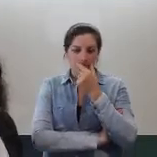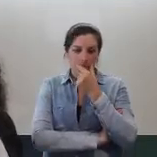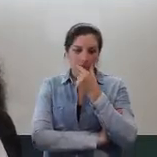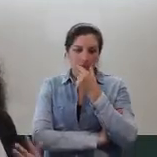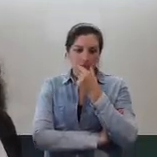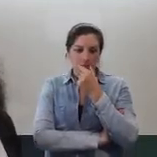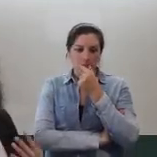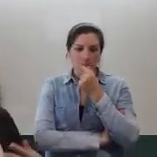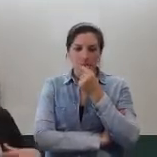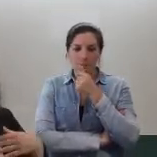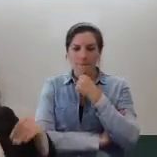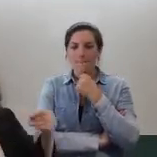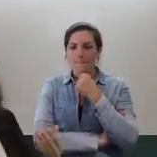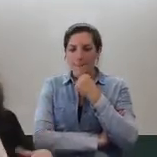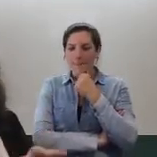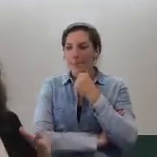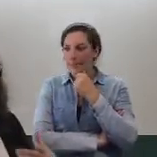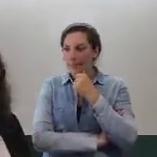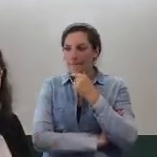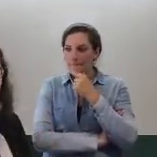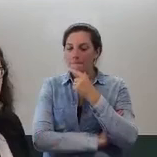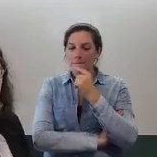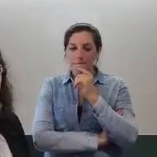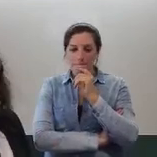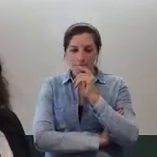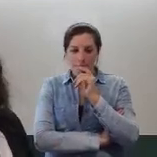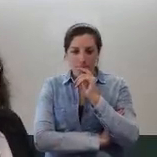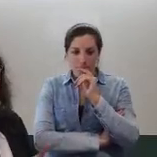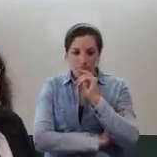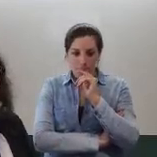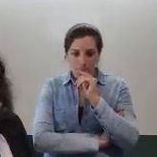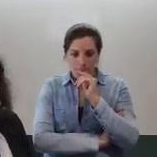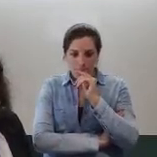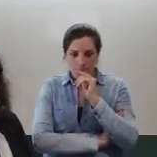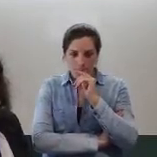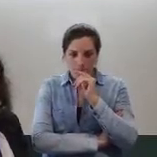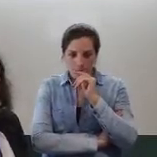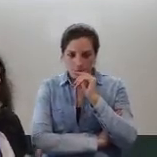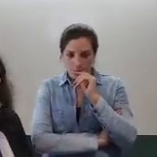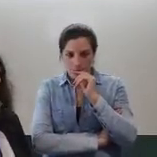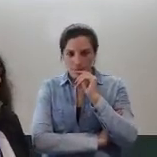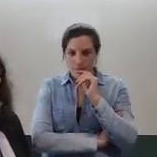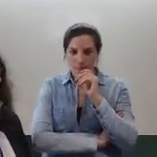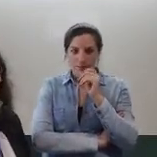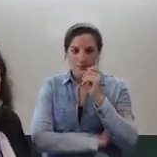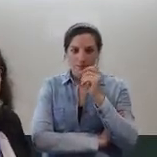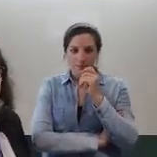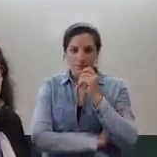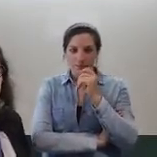A gente tô utilizando uma norma para falar do meu trabalho ali. Vocês têm que colocar ali. Então, ela vai ser a